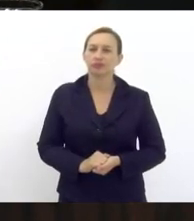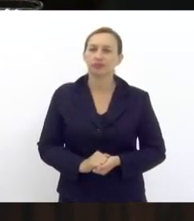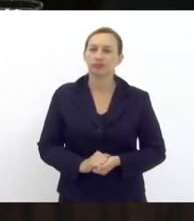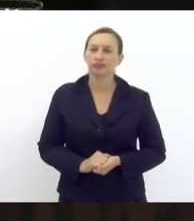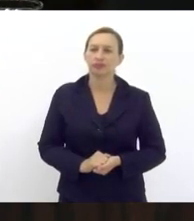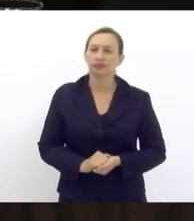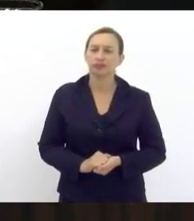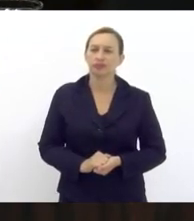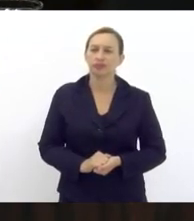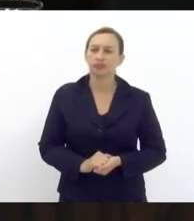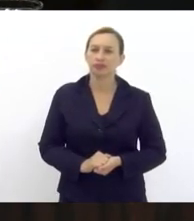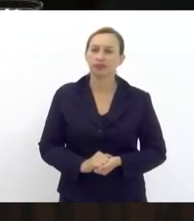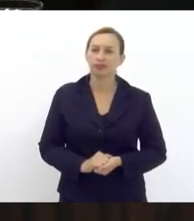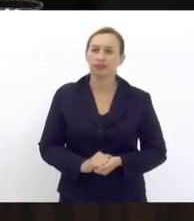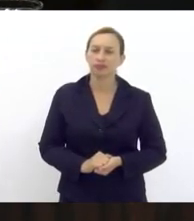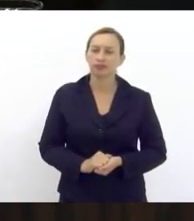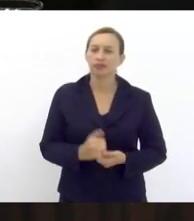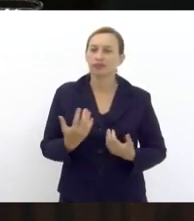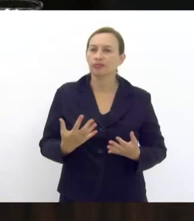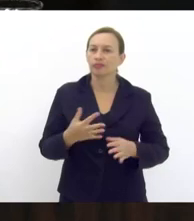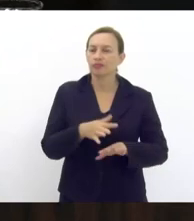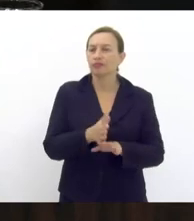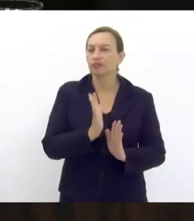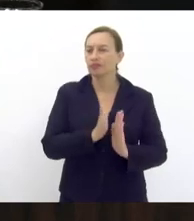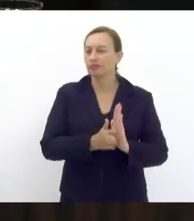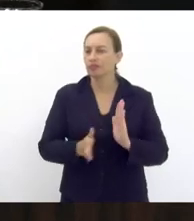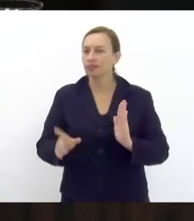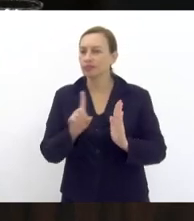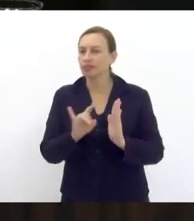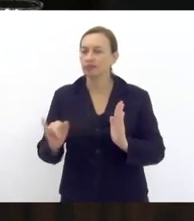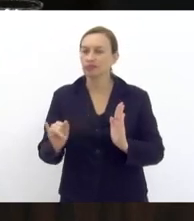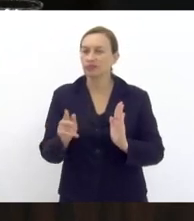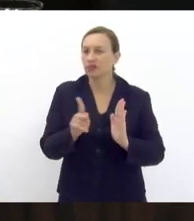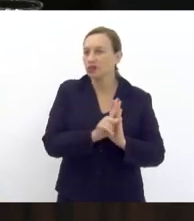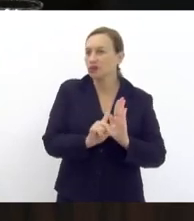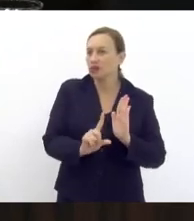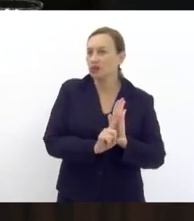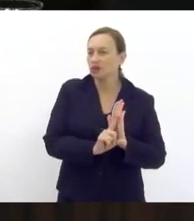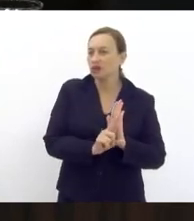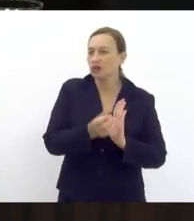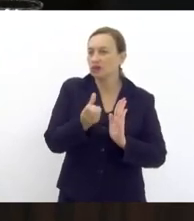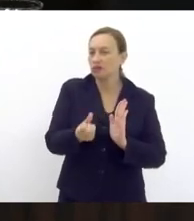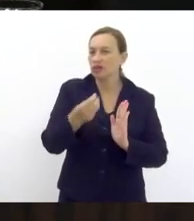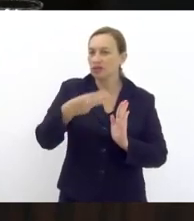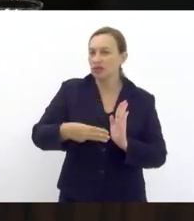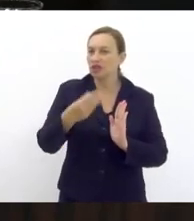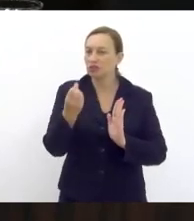Em cima da mesa, requeiro a inclusão da ordem do dia projeto de lei